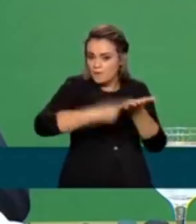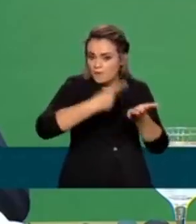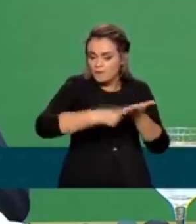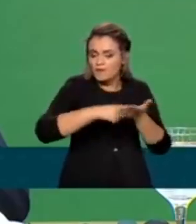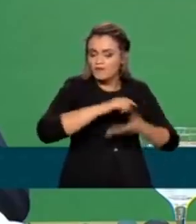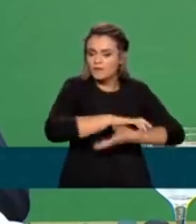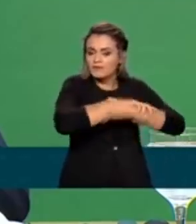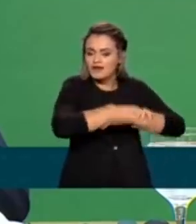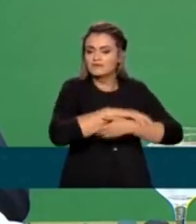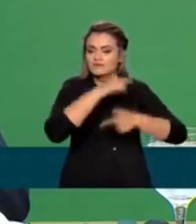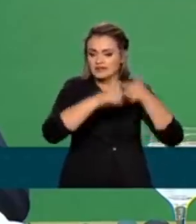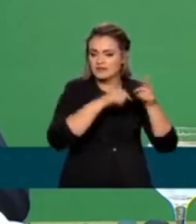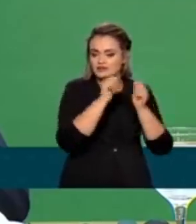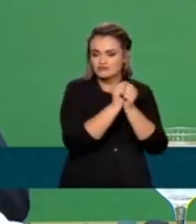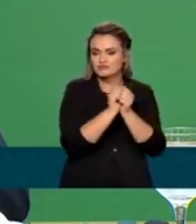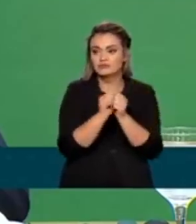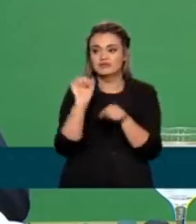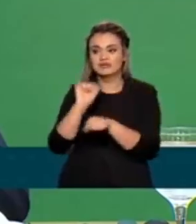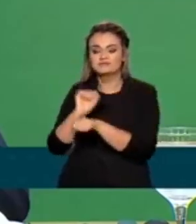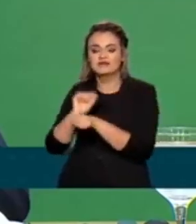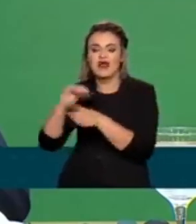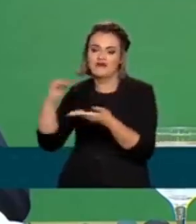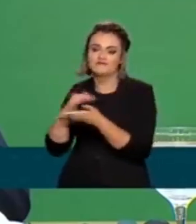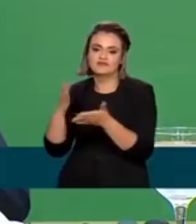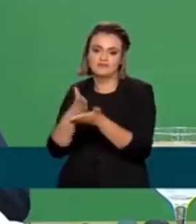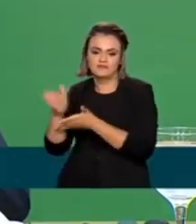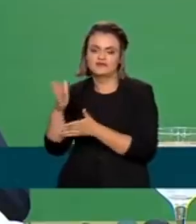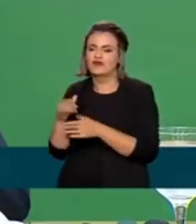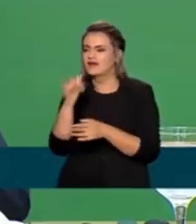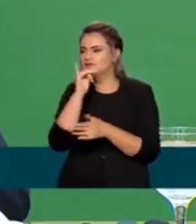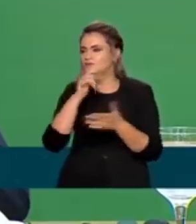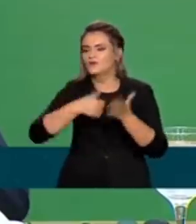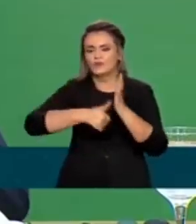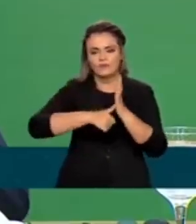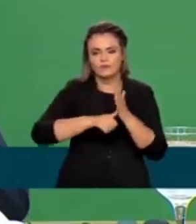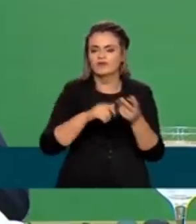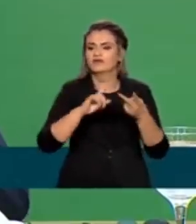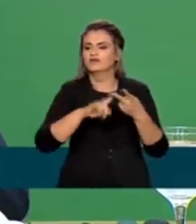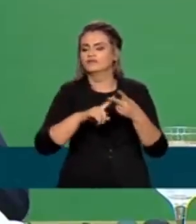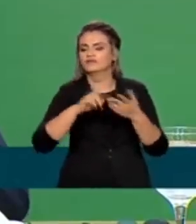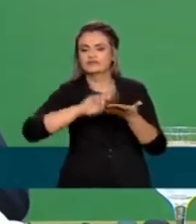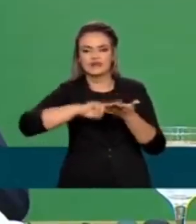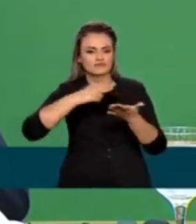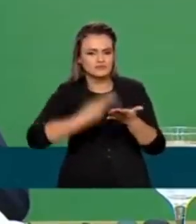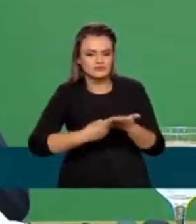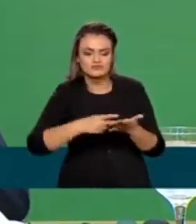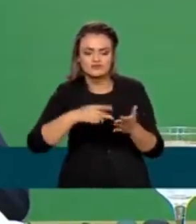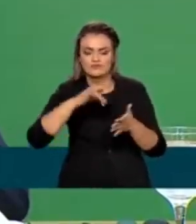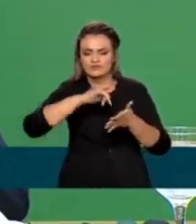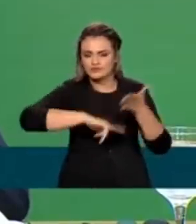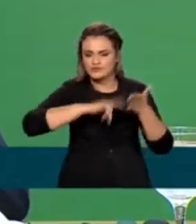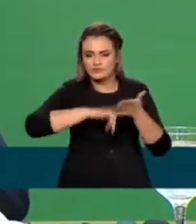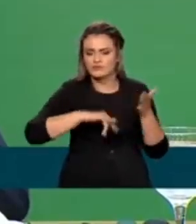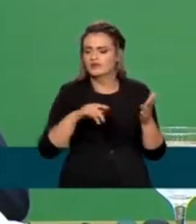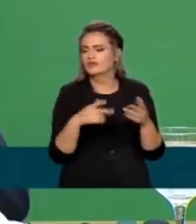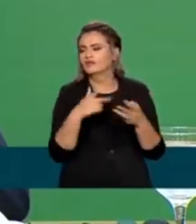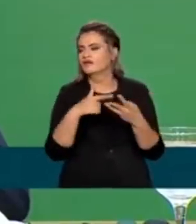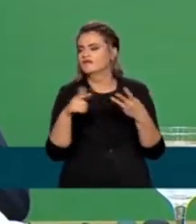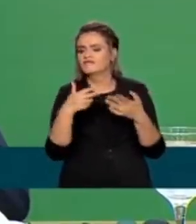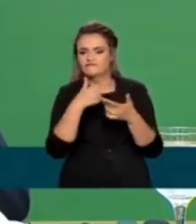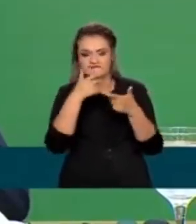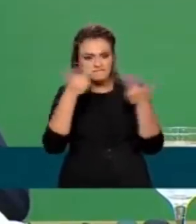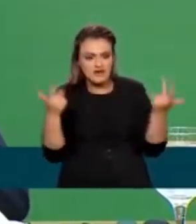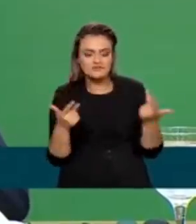submissão junto à Anvisa. Apresentação de documentos, participação de reunião, tradução de papers, para